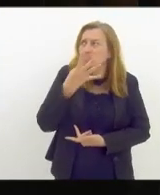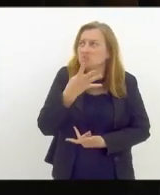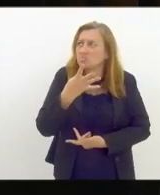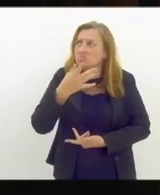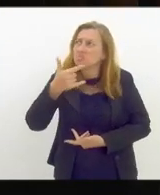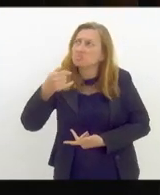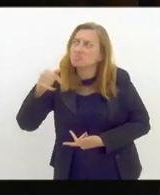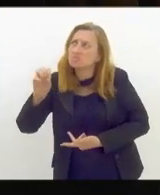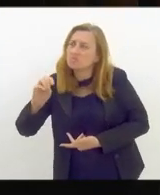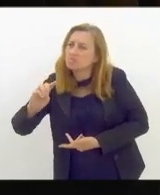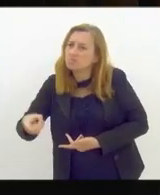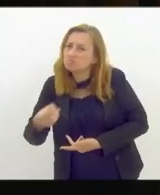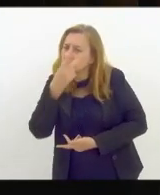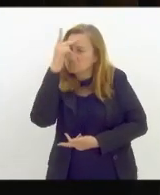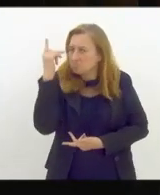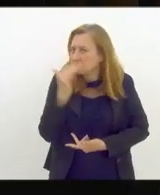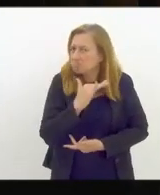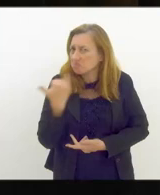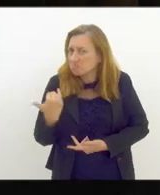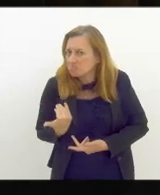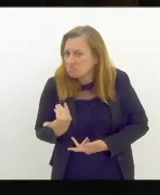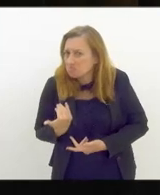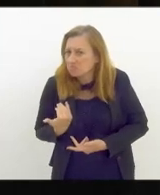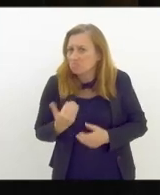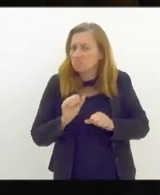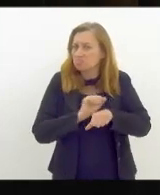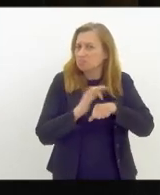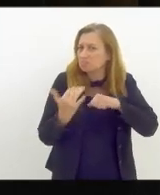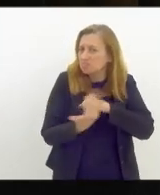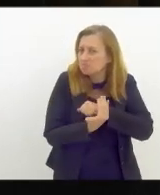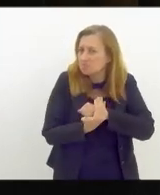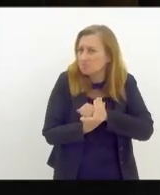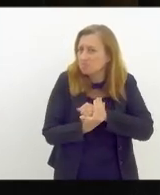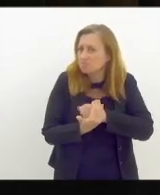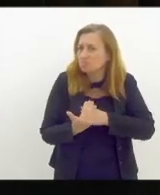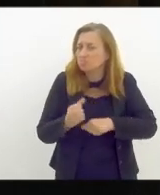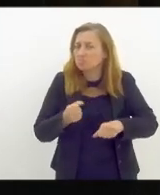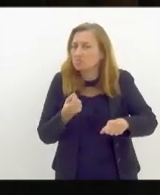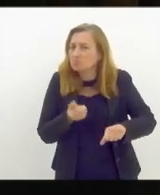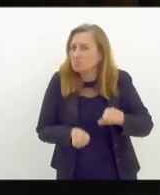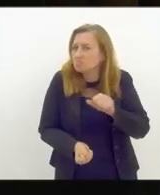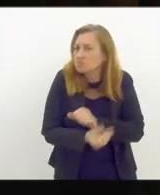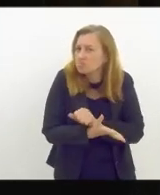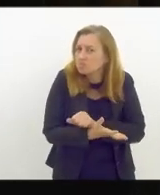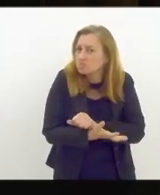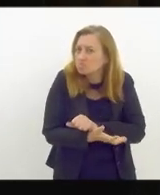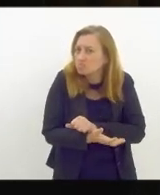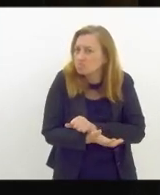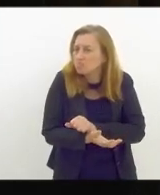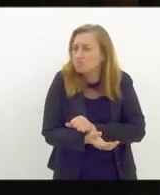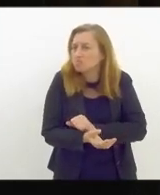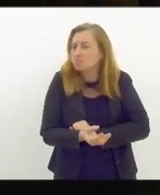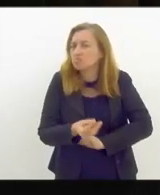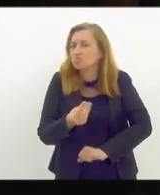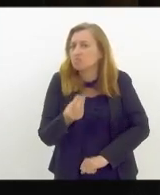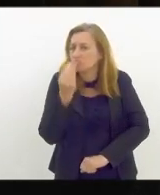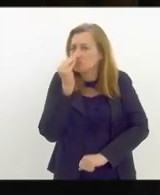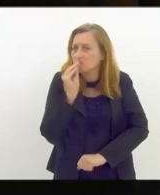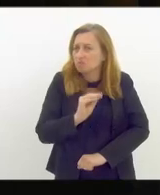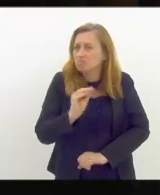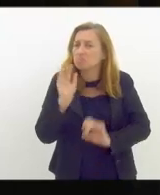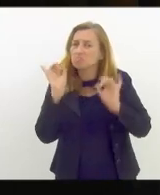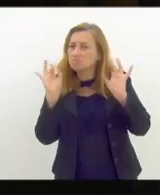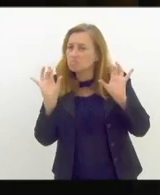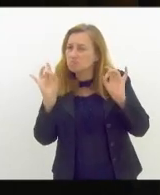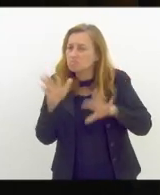mil pessoas que morreram com a Covid-19, com a corrupção e com o negacionismo, em